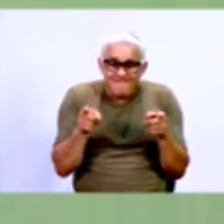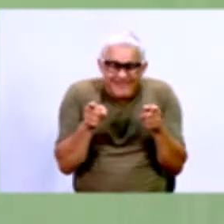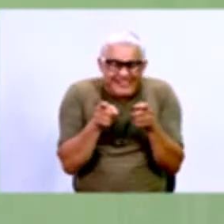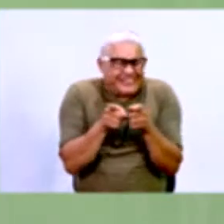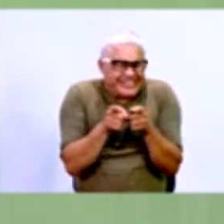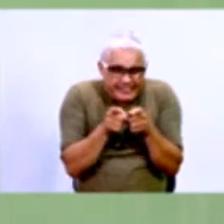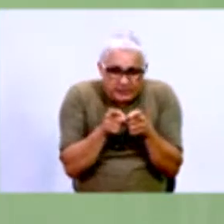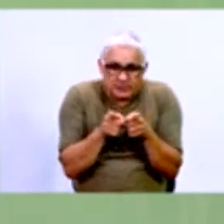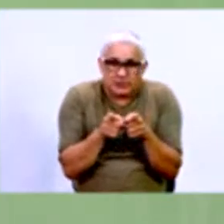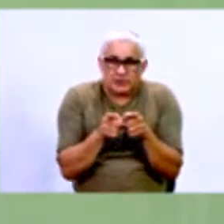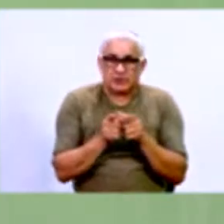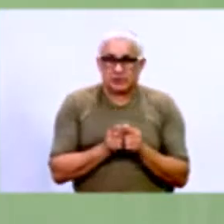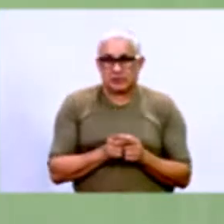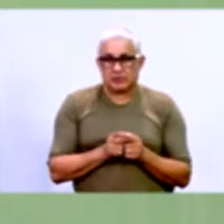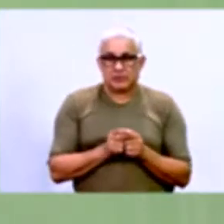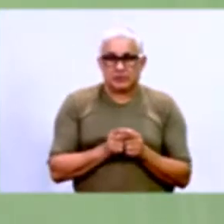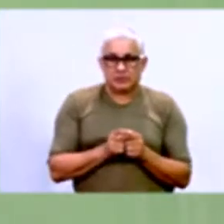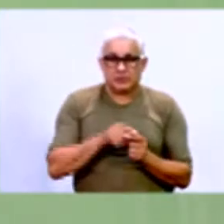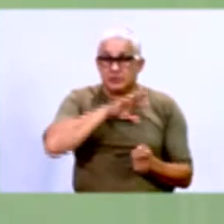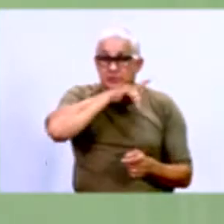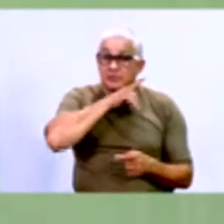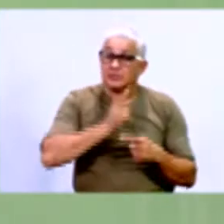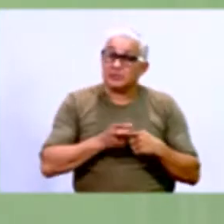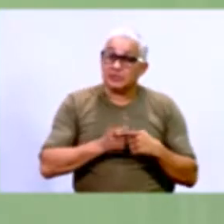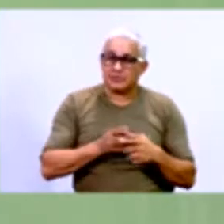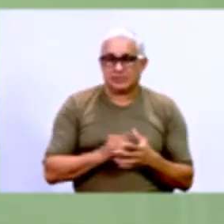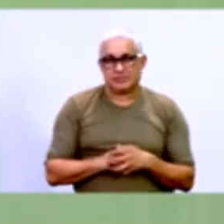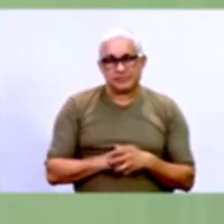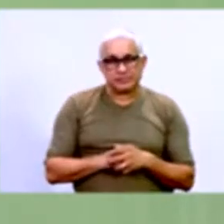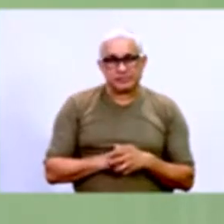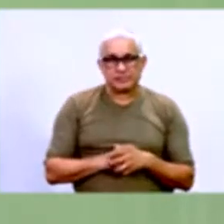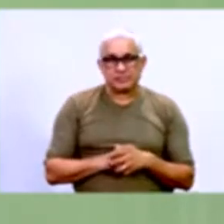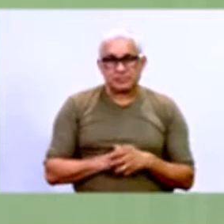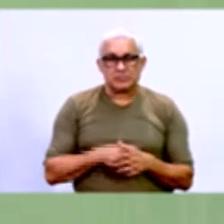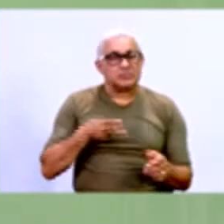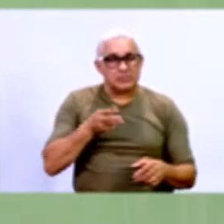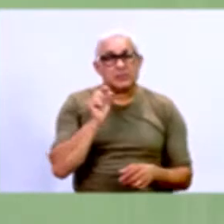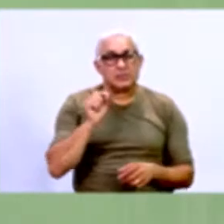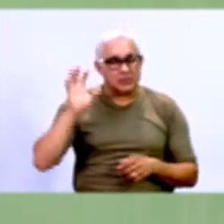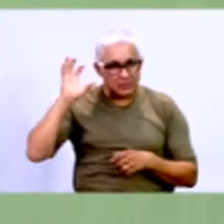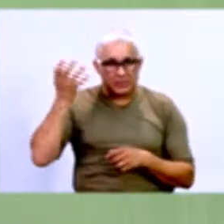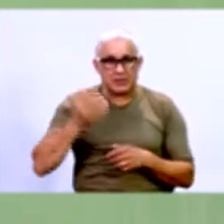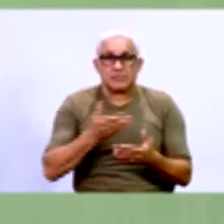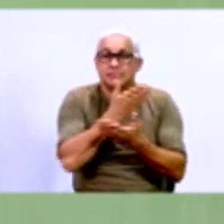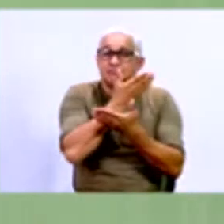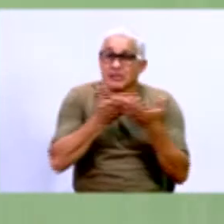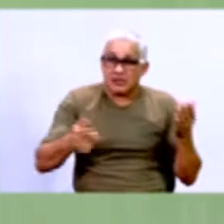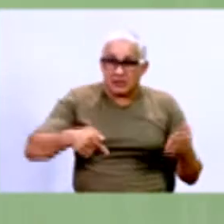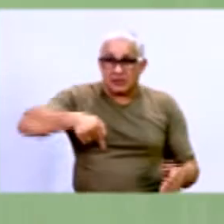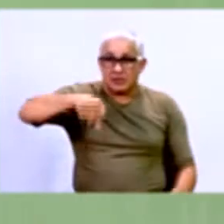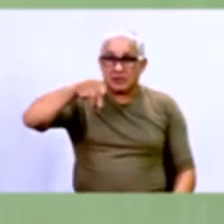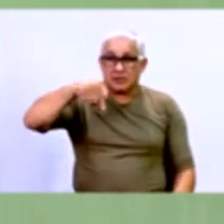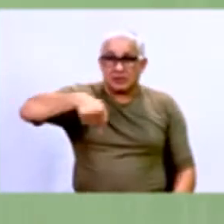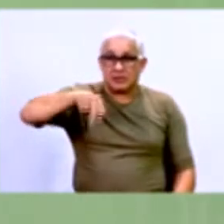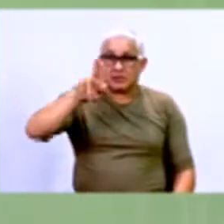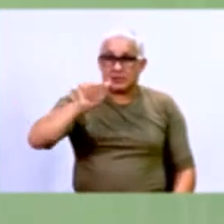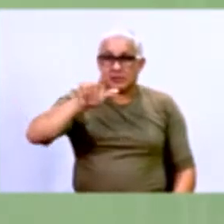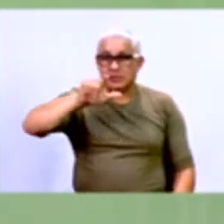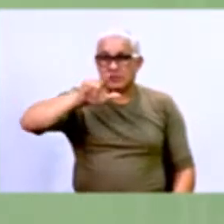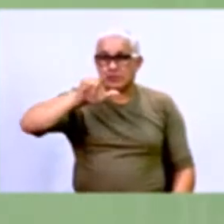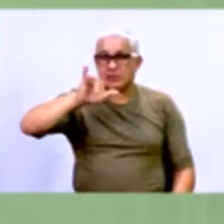pequeno. Qual a desvantagem? É que sempre acontece uma perda de qualidade, às